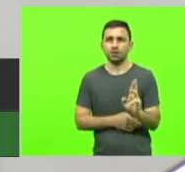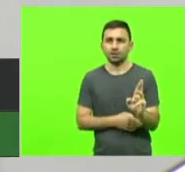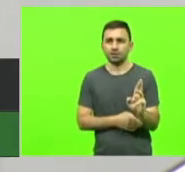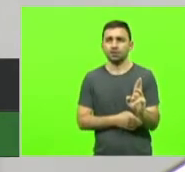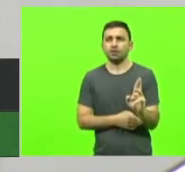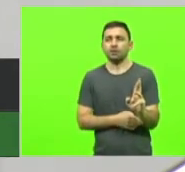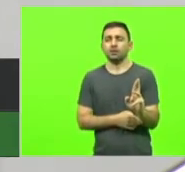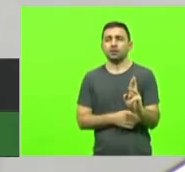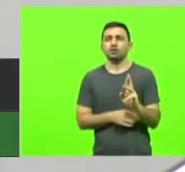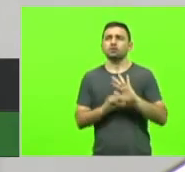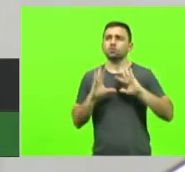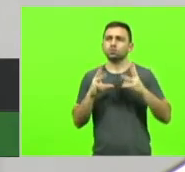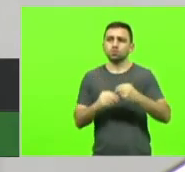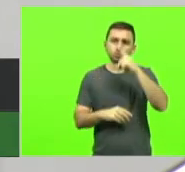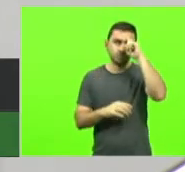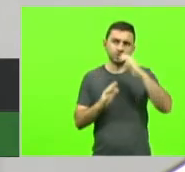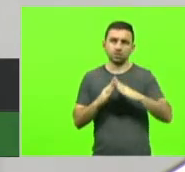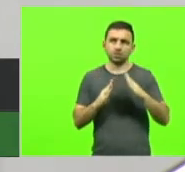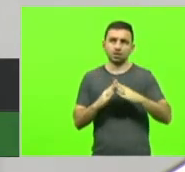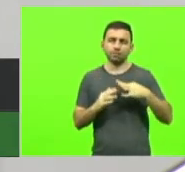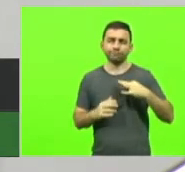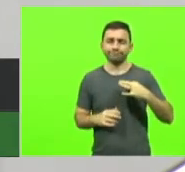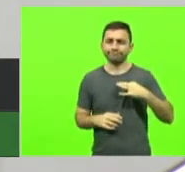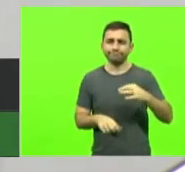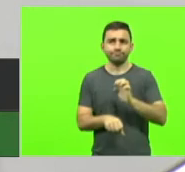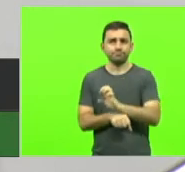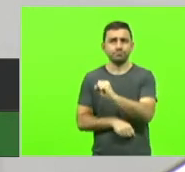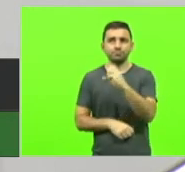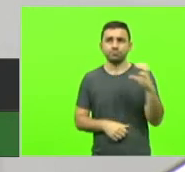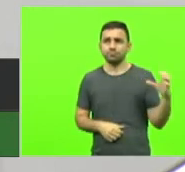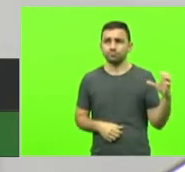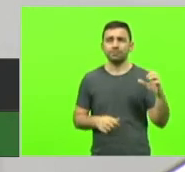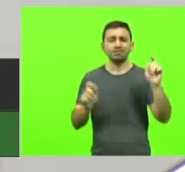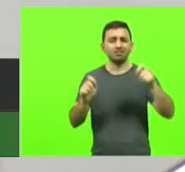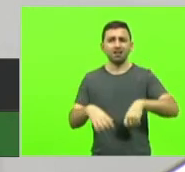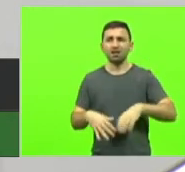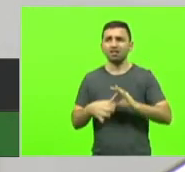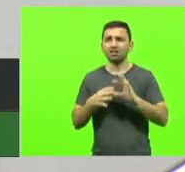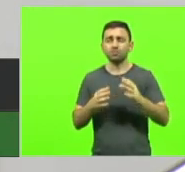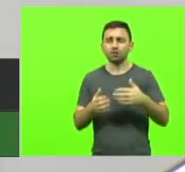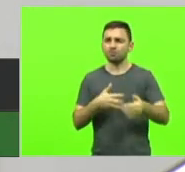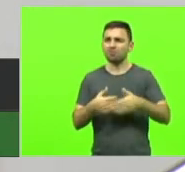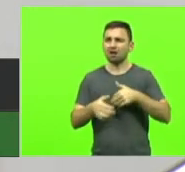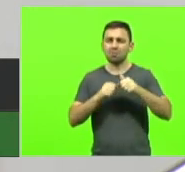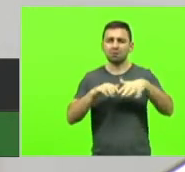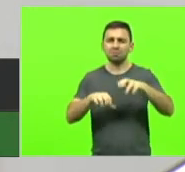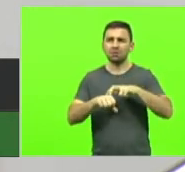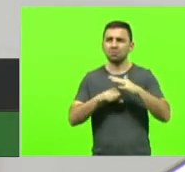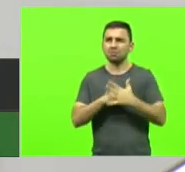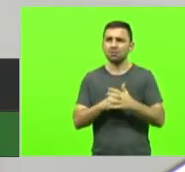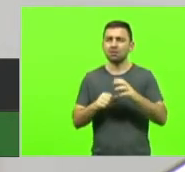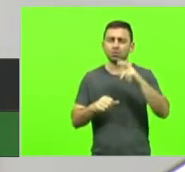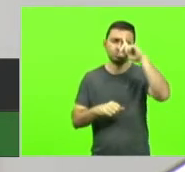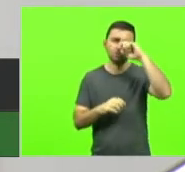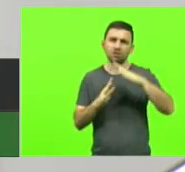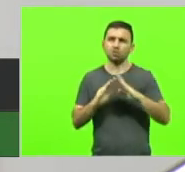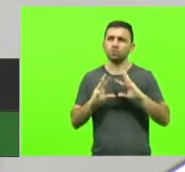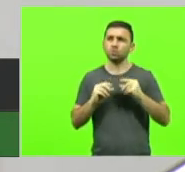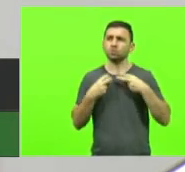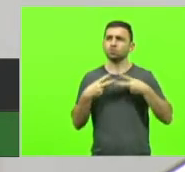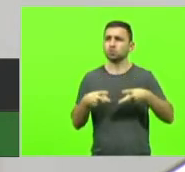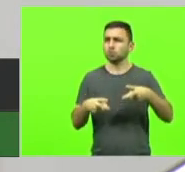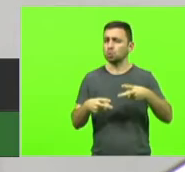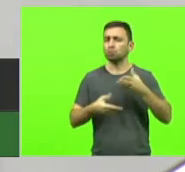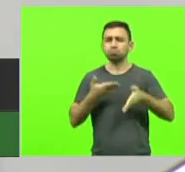em todos os hospitais filantrópicos do estado, permitindo que, mesmo na pandemia, esses hospitais continuassem